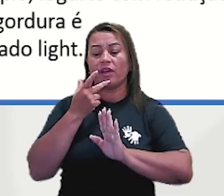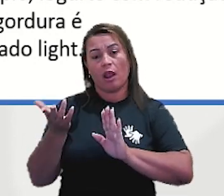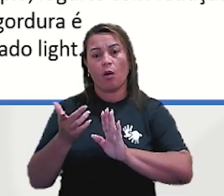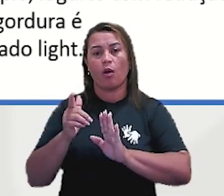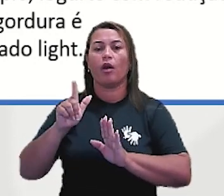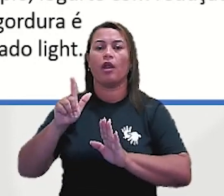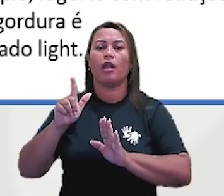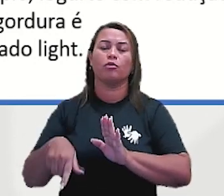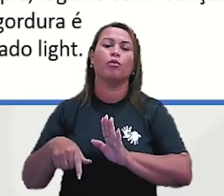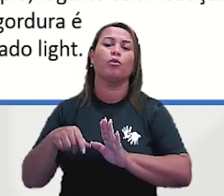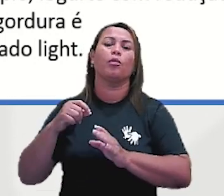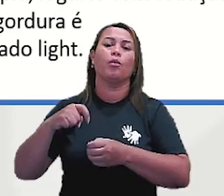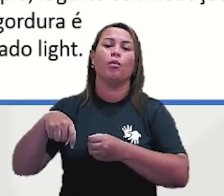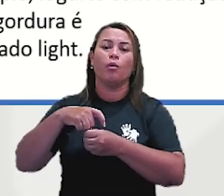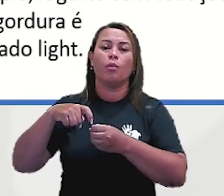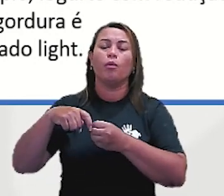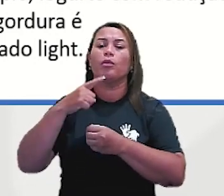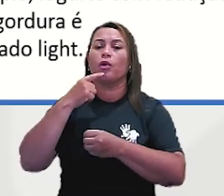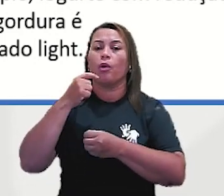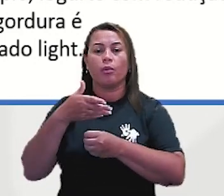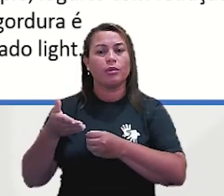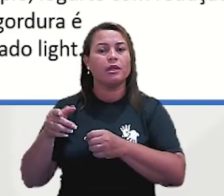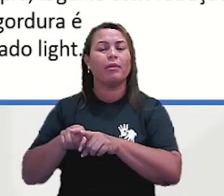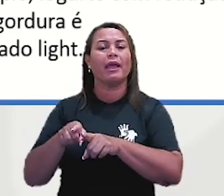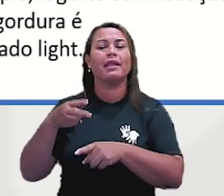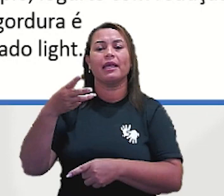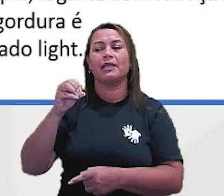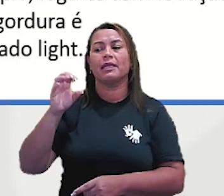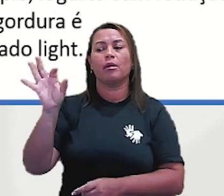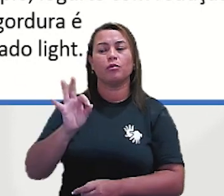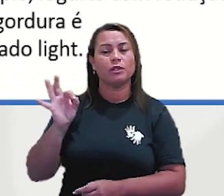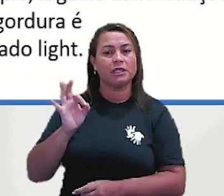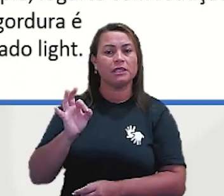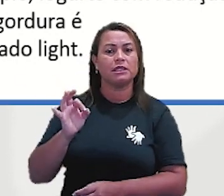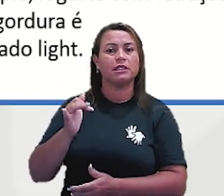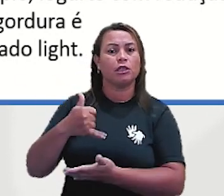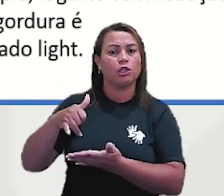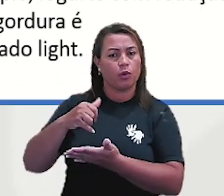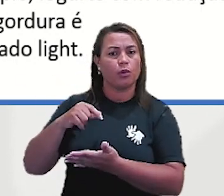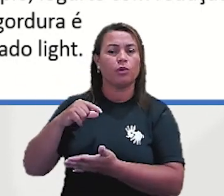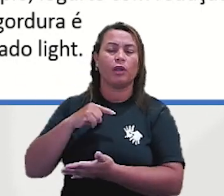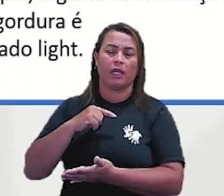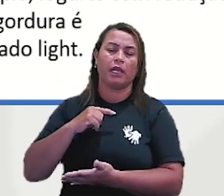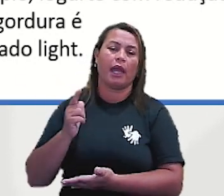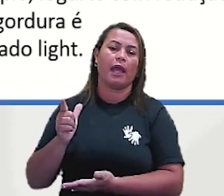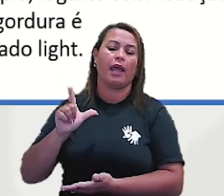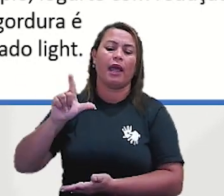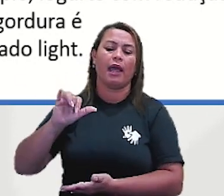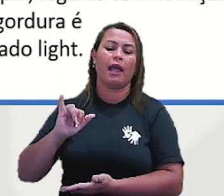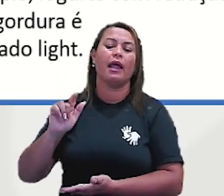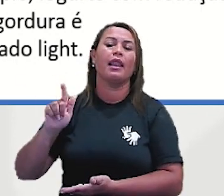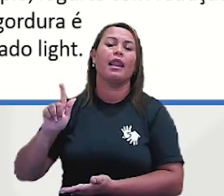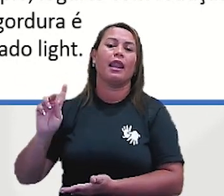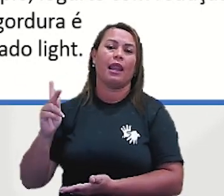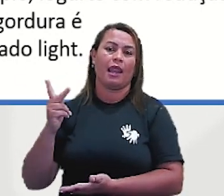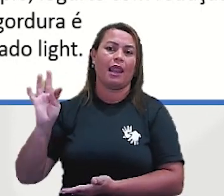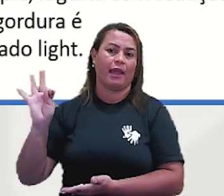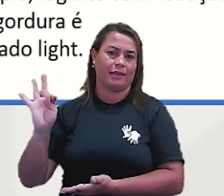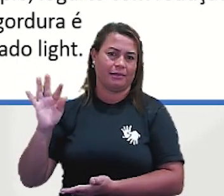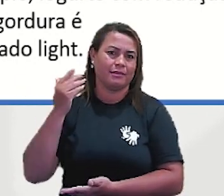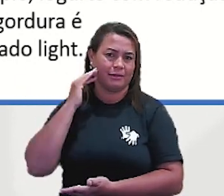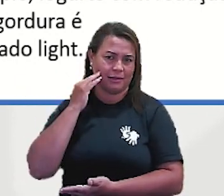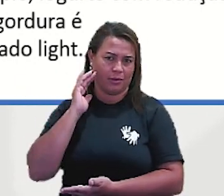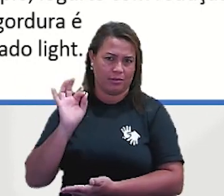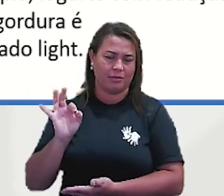tô falando. E iogurte com redução de 30% de gordura é considerado um alimento light, né? Então ele não tem aí a isenção